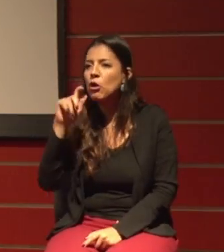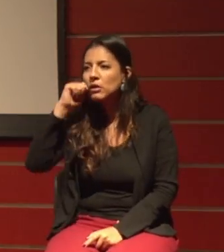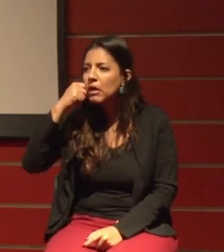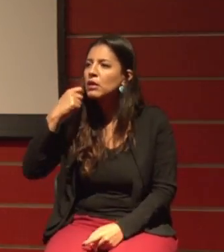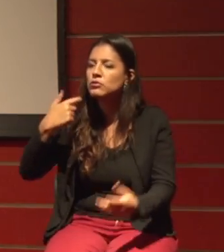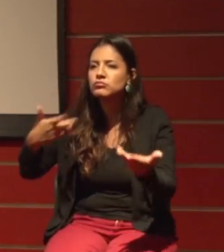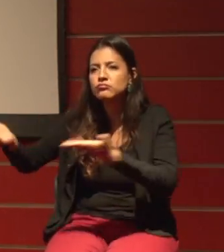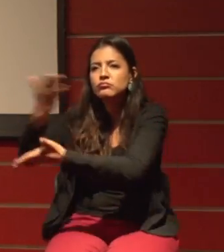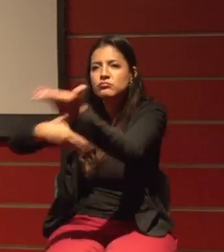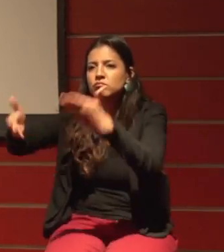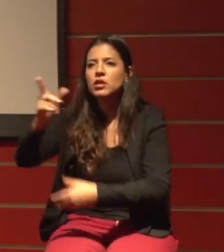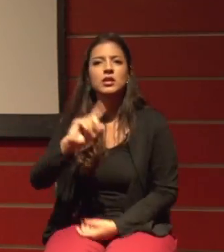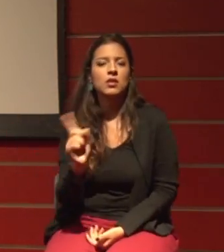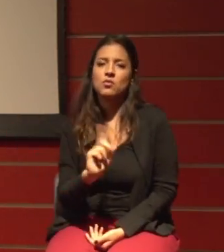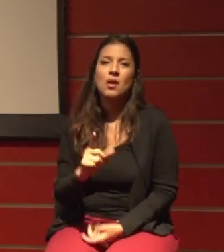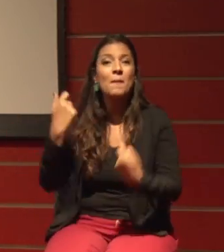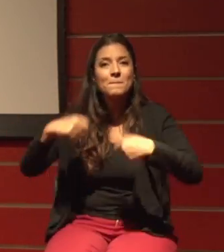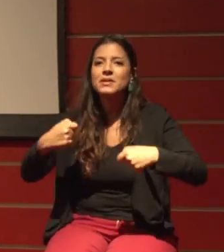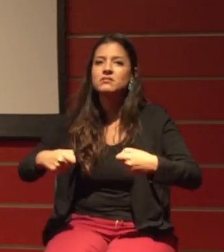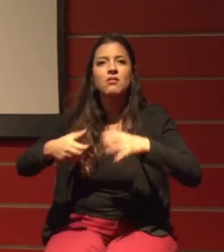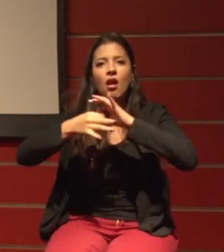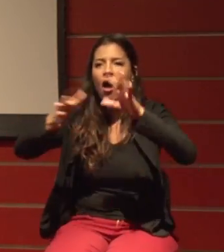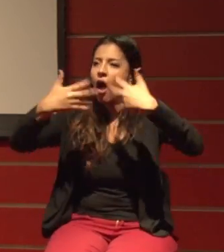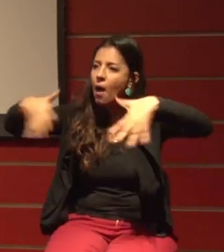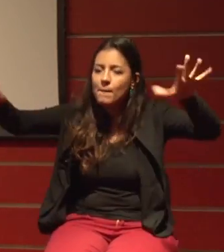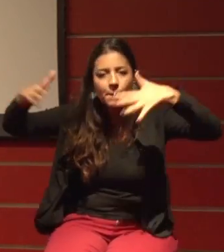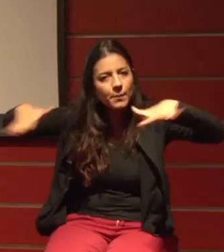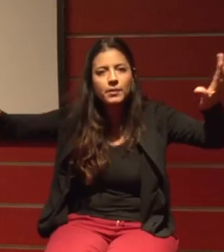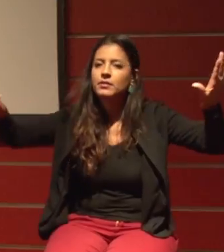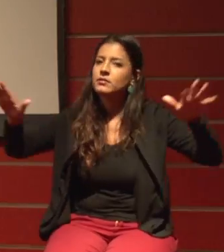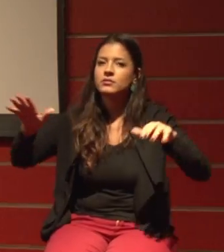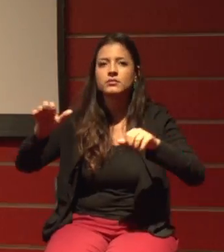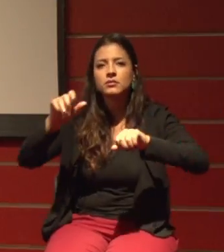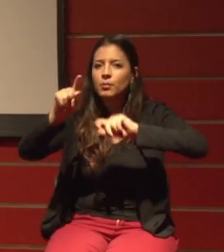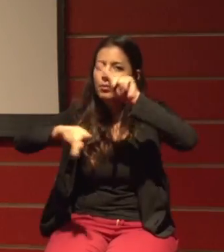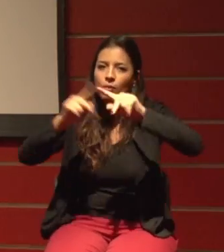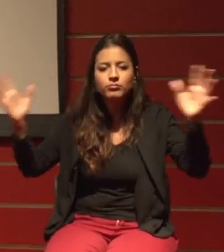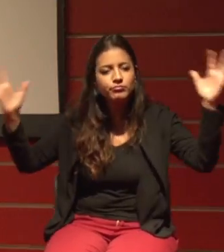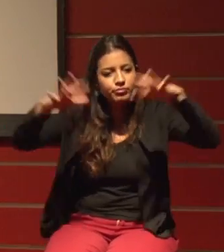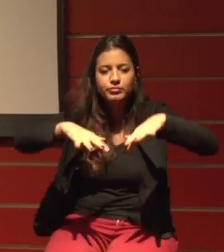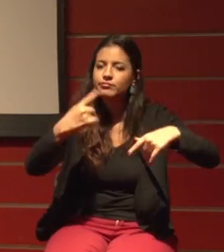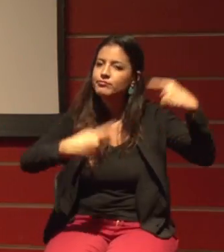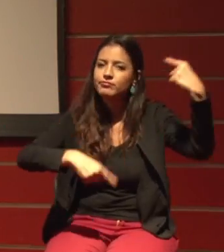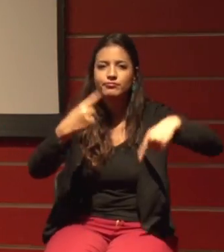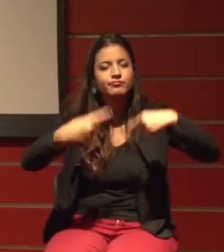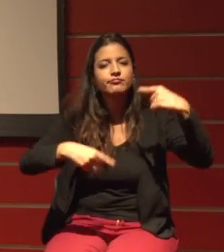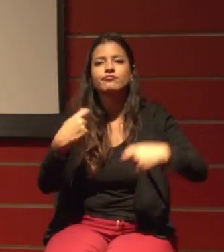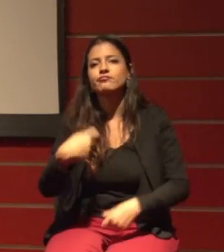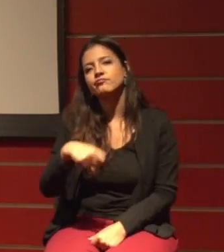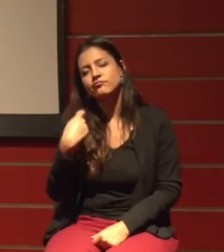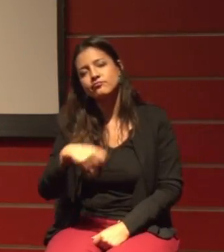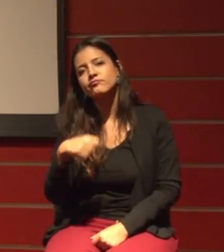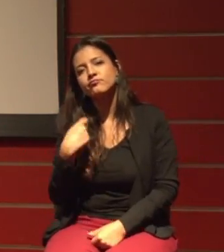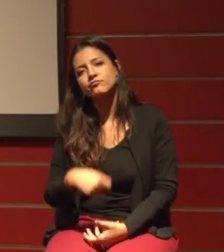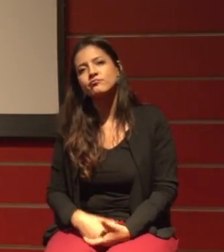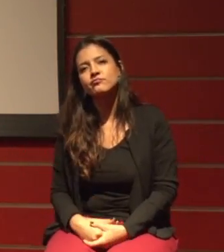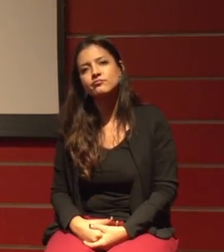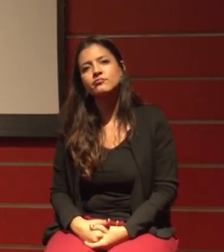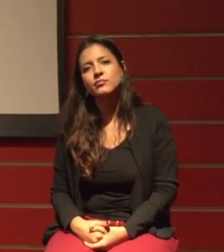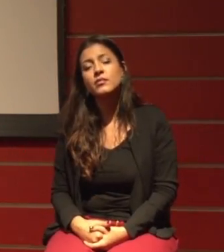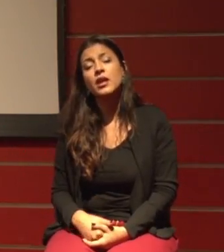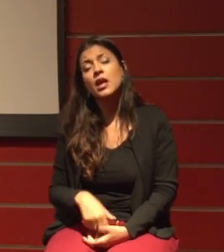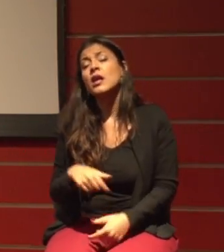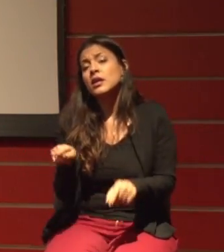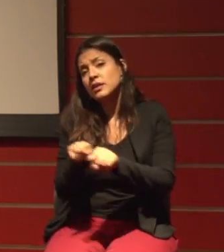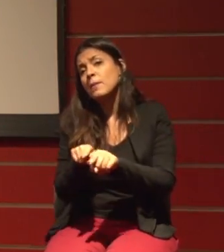eu acho que a gente tem que expandir o diálogo tem que expandir um público né É É Inclusive essa essa essa esse retorno